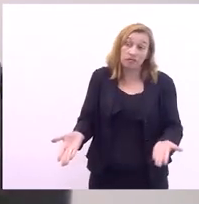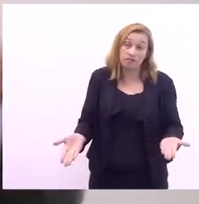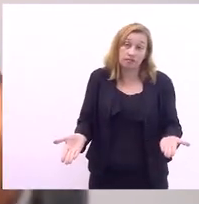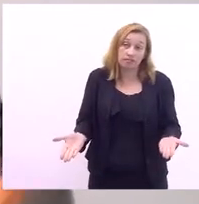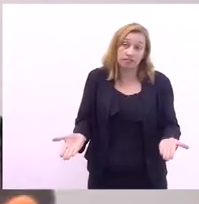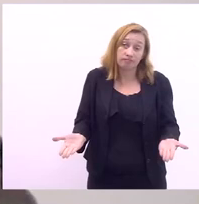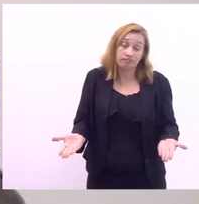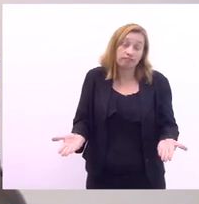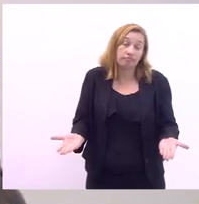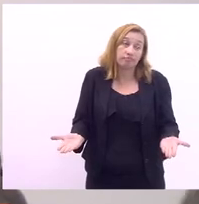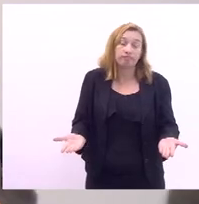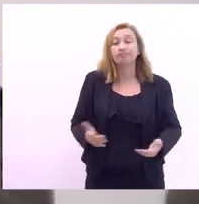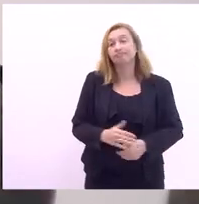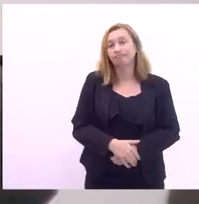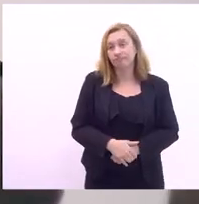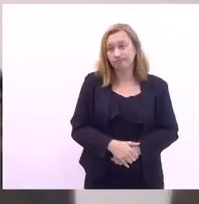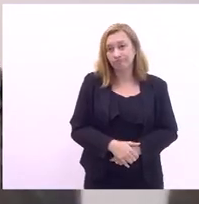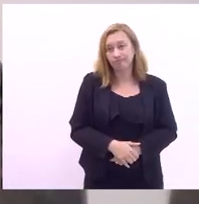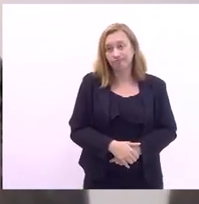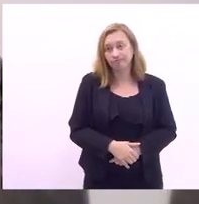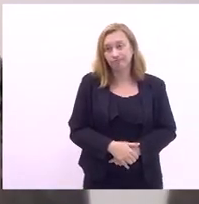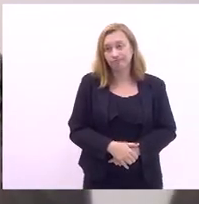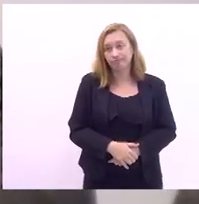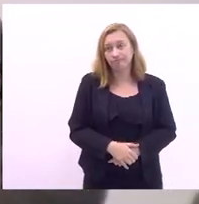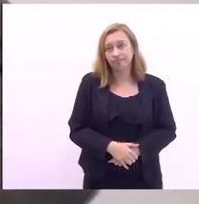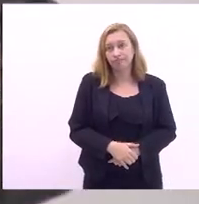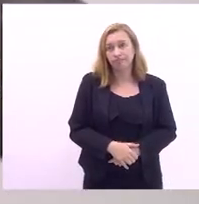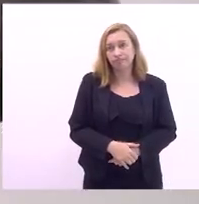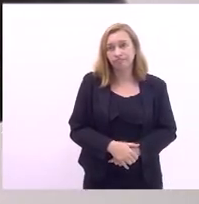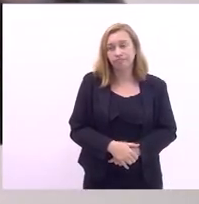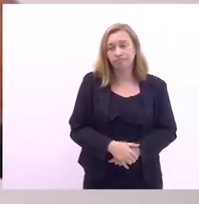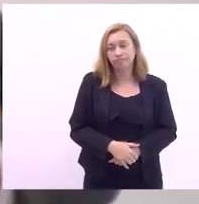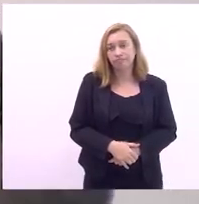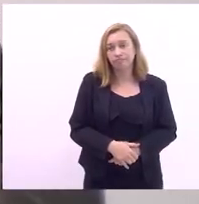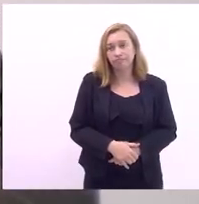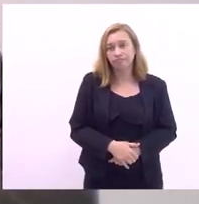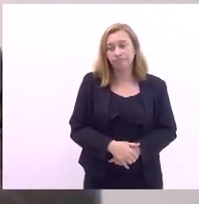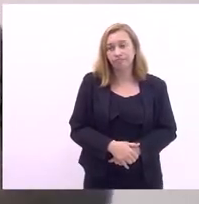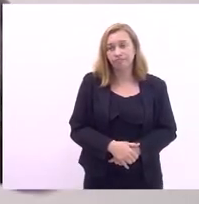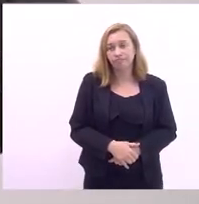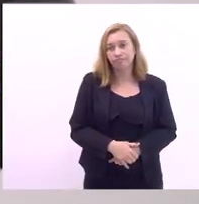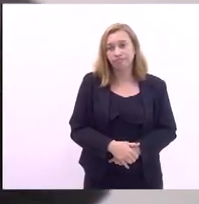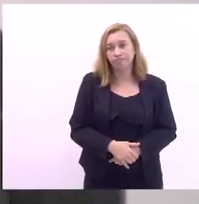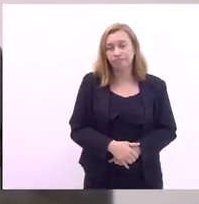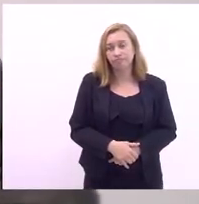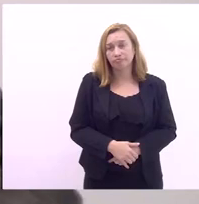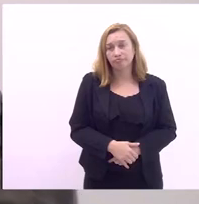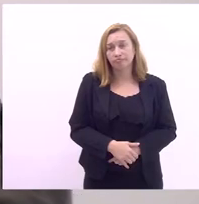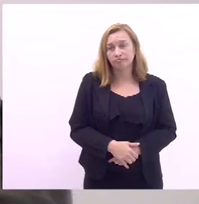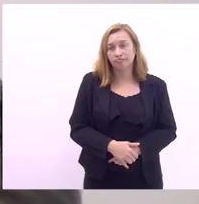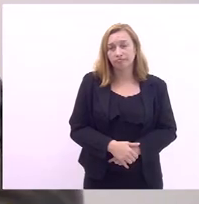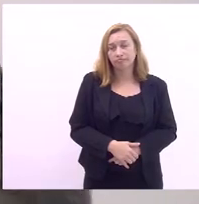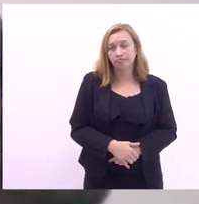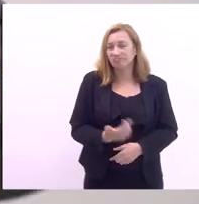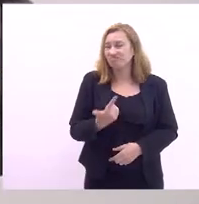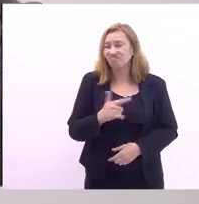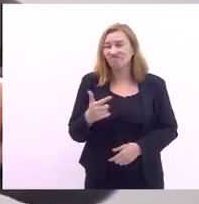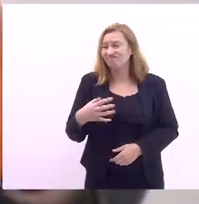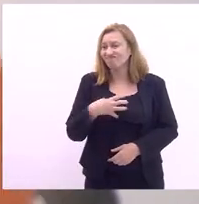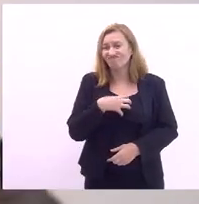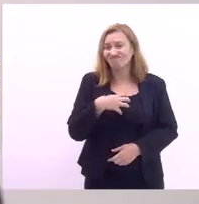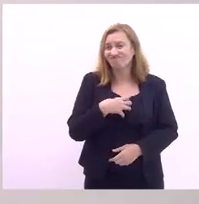da representação da empresa, seria, como é que se diz, nem bala perdida. Não é